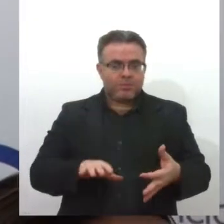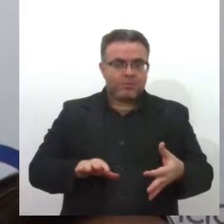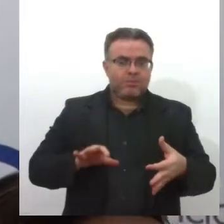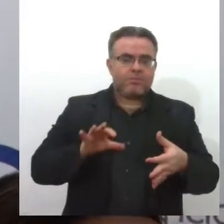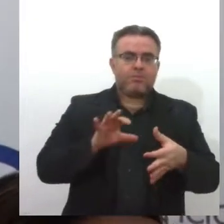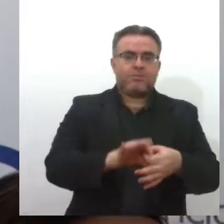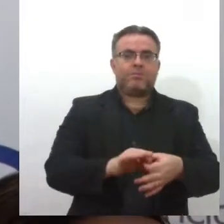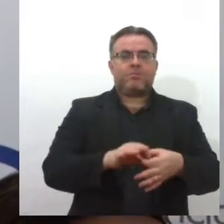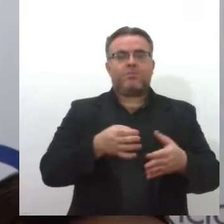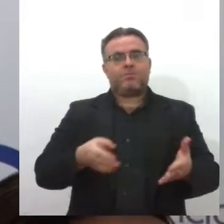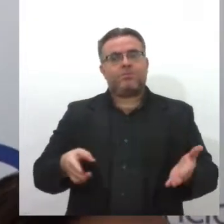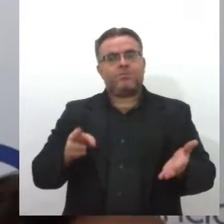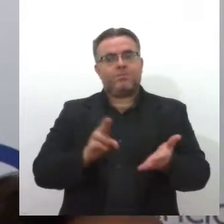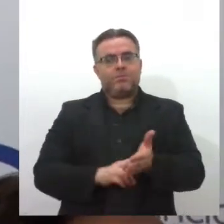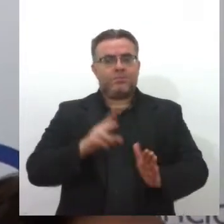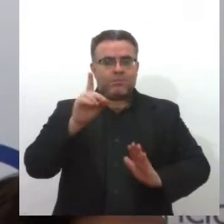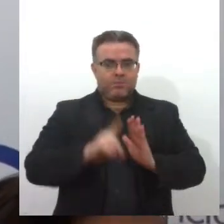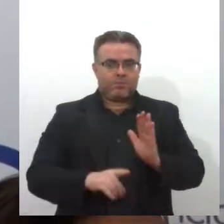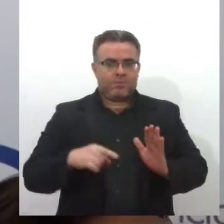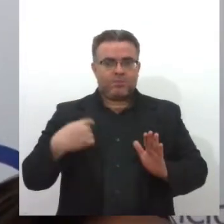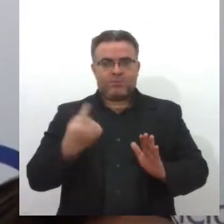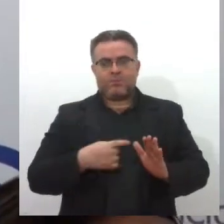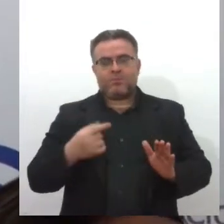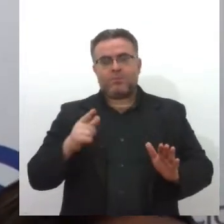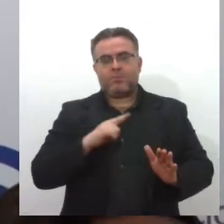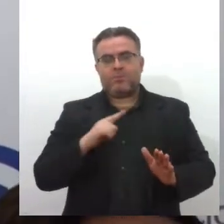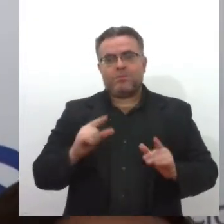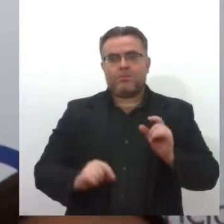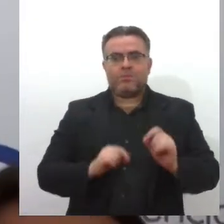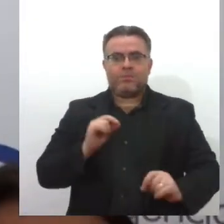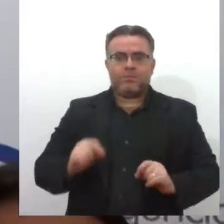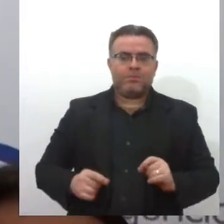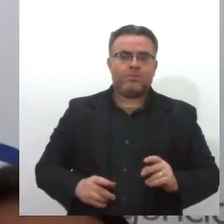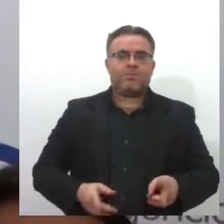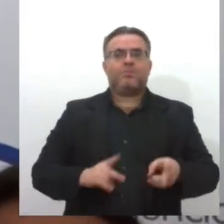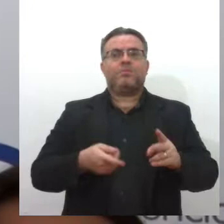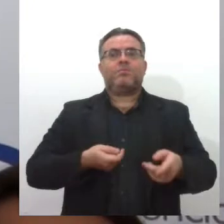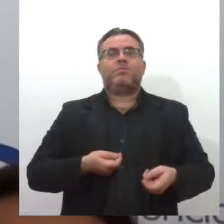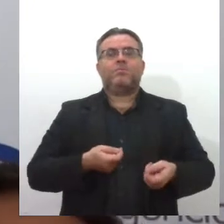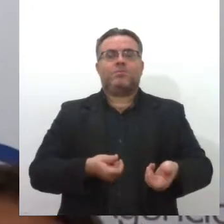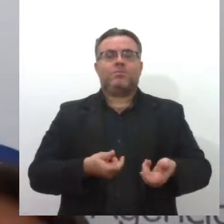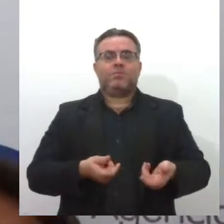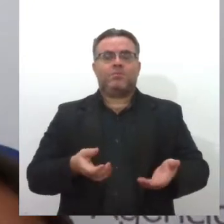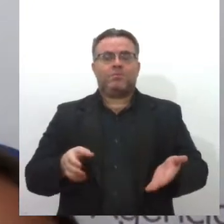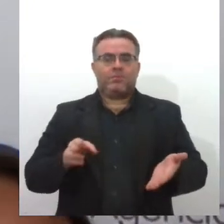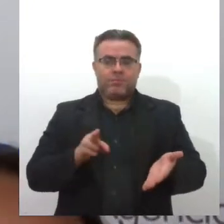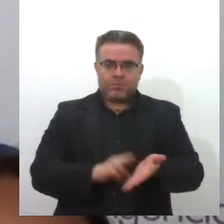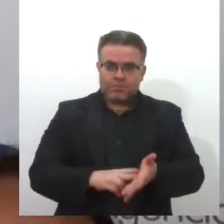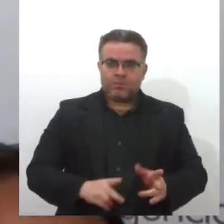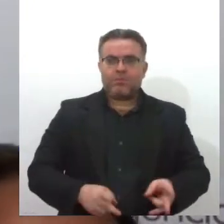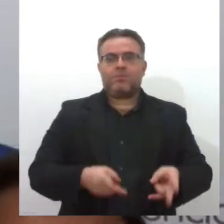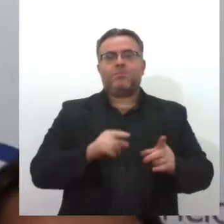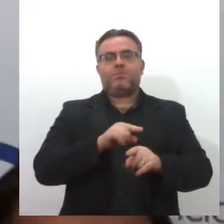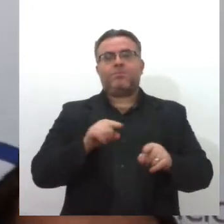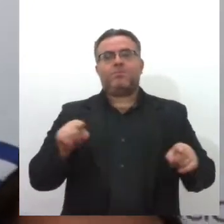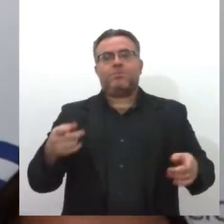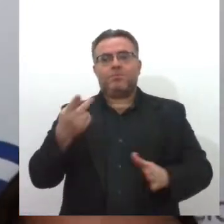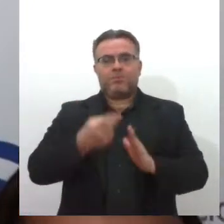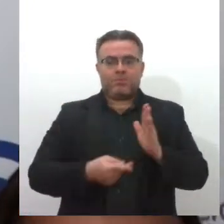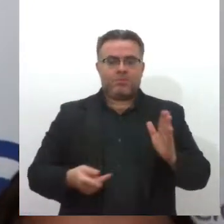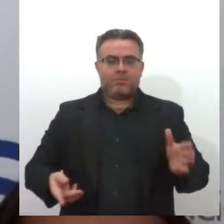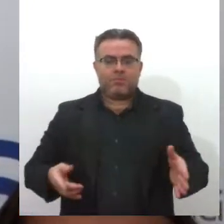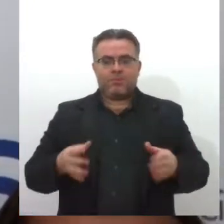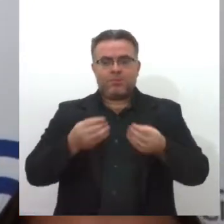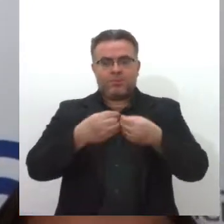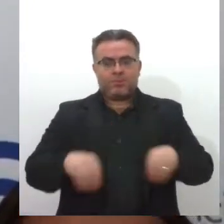de garantir os direitos que nós temos hoje, por exemplo, tipo o abono permanência, e garantir que esse projeto não venha prejudicar